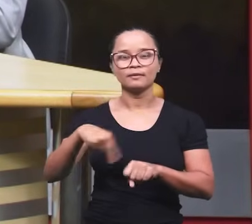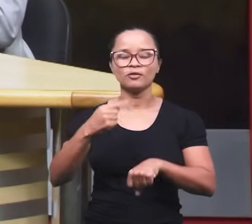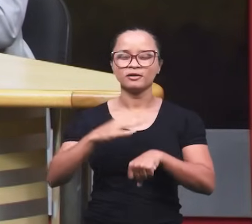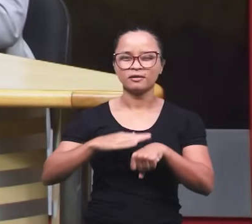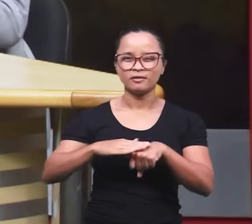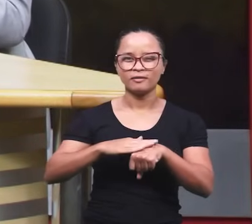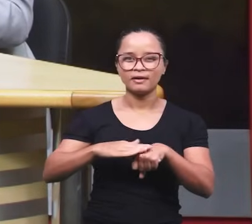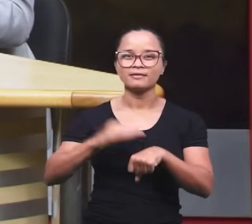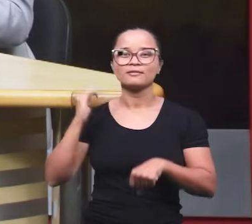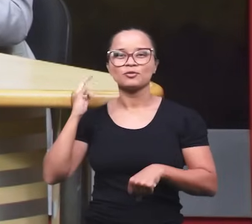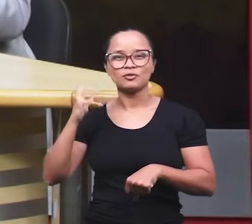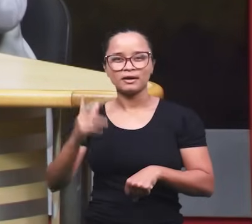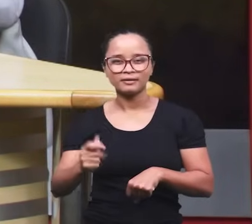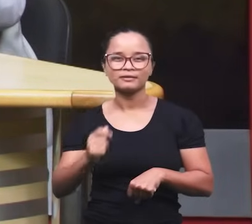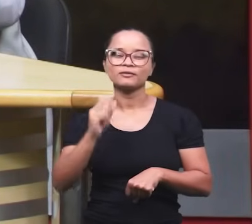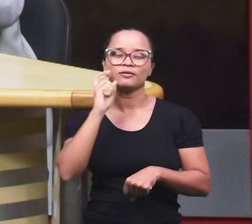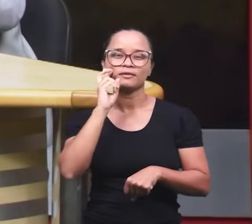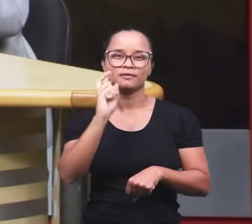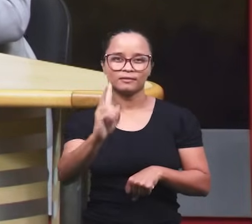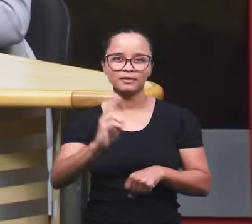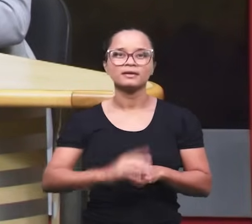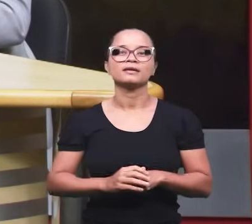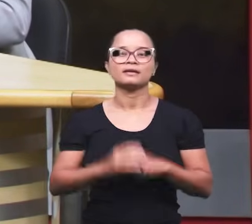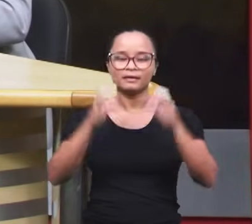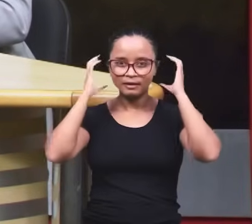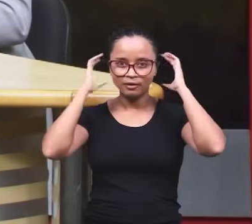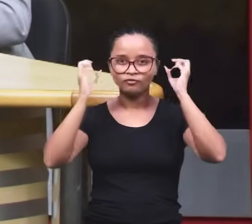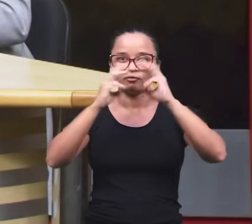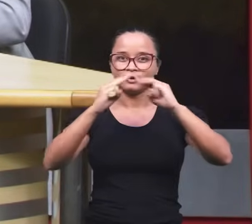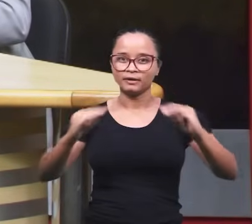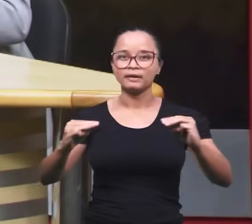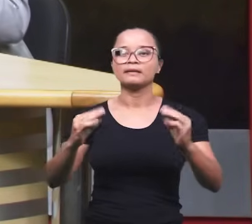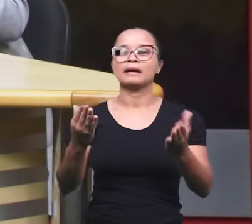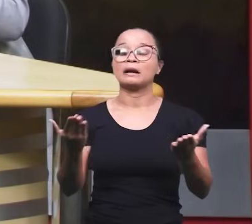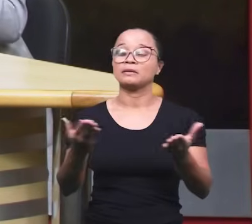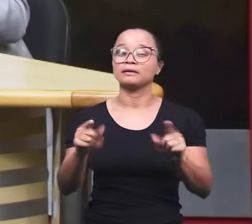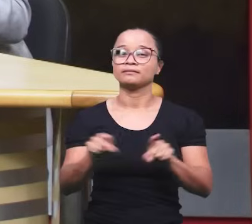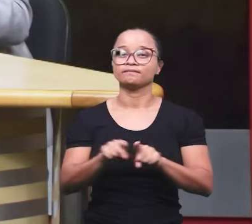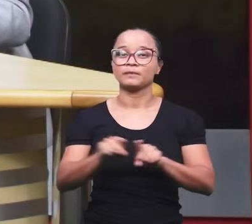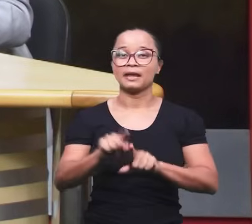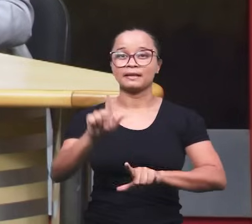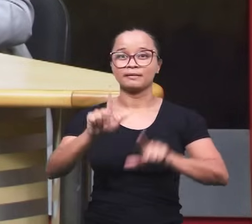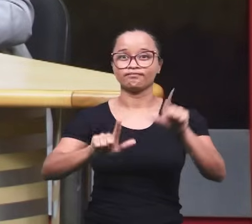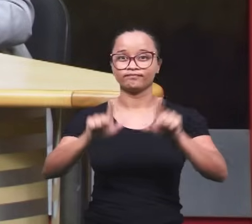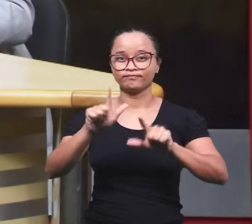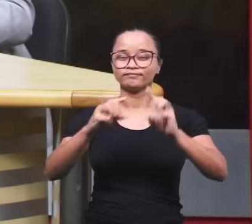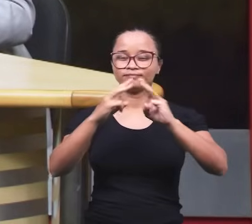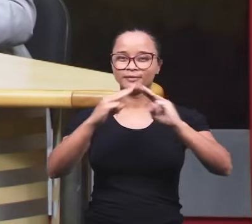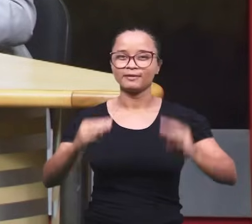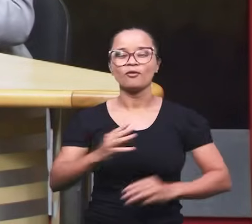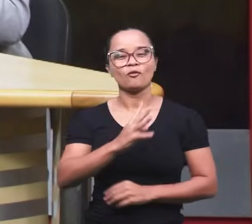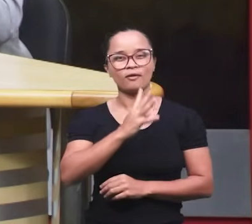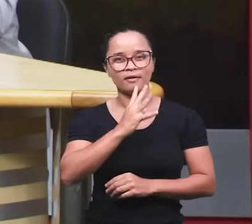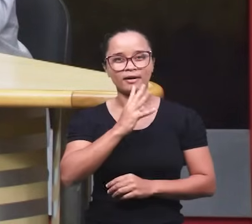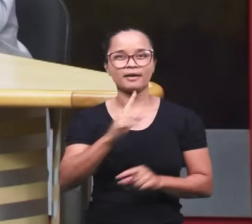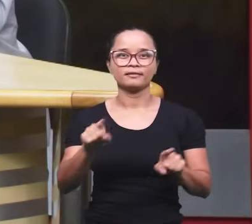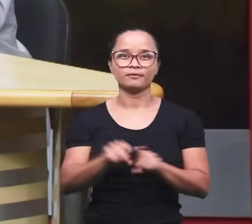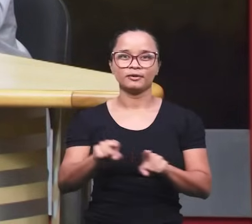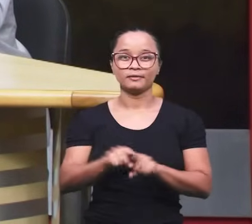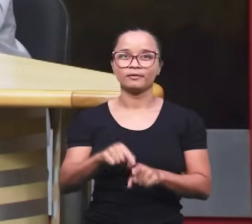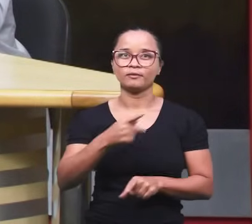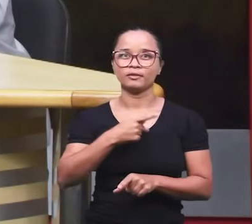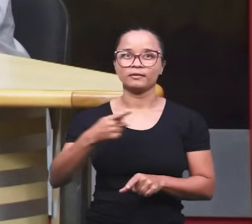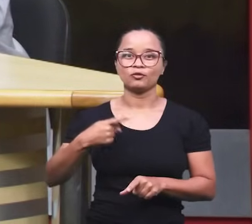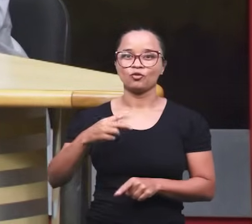manaim você acompanha agora também pela TV manaim eh e você conhece desse ambiente né que são os pastores Ricardo